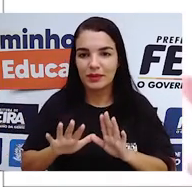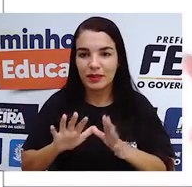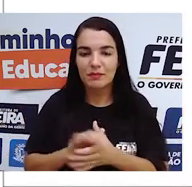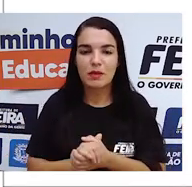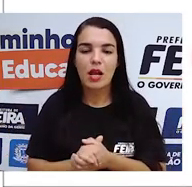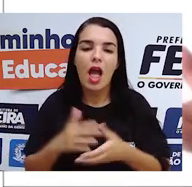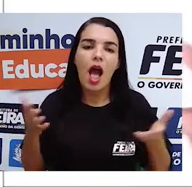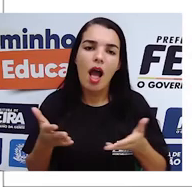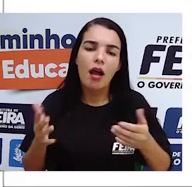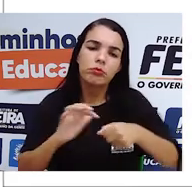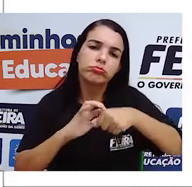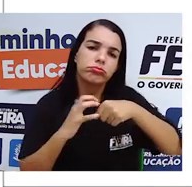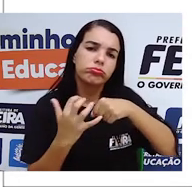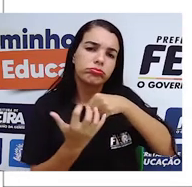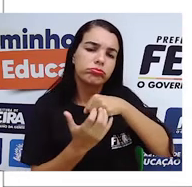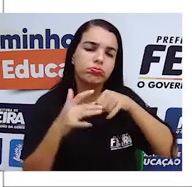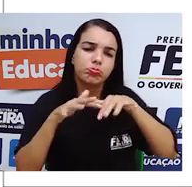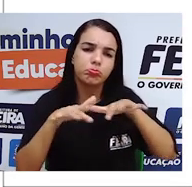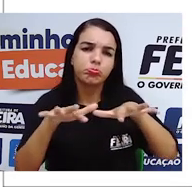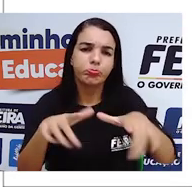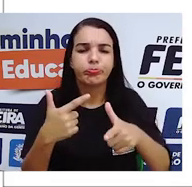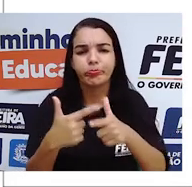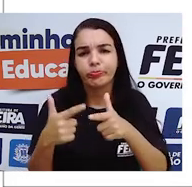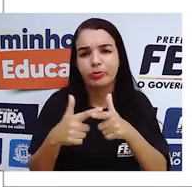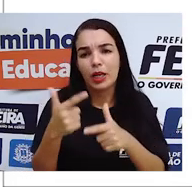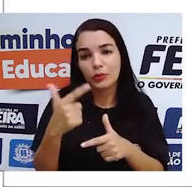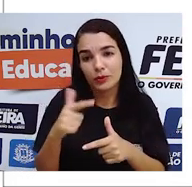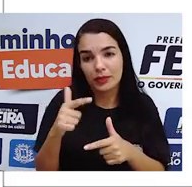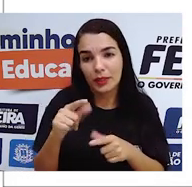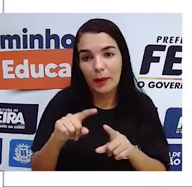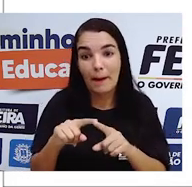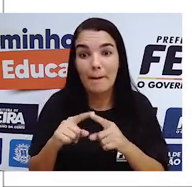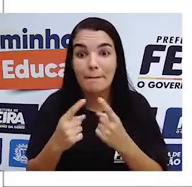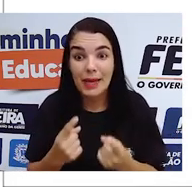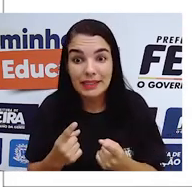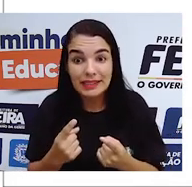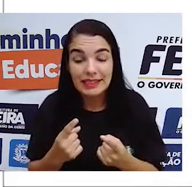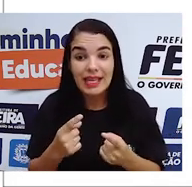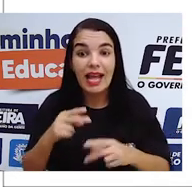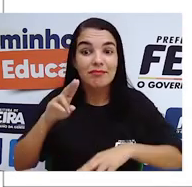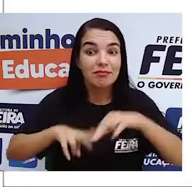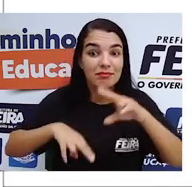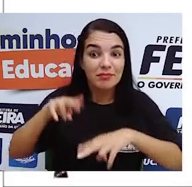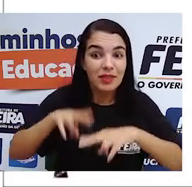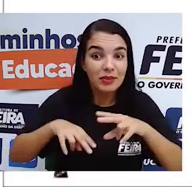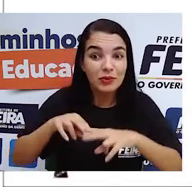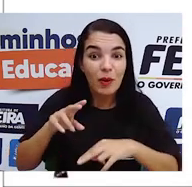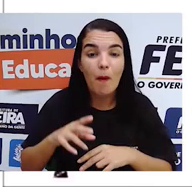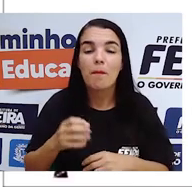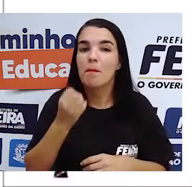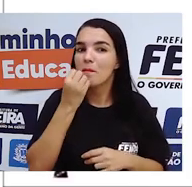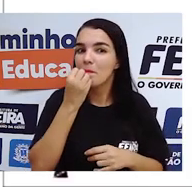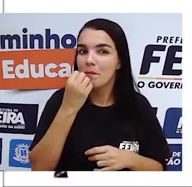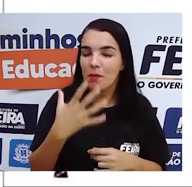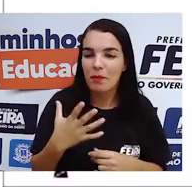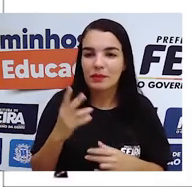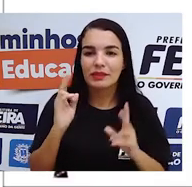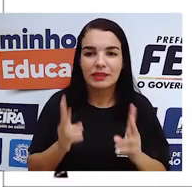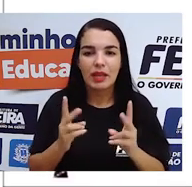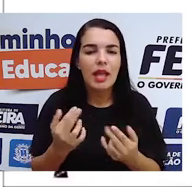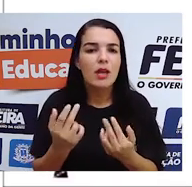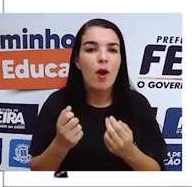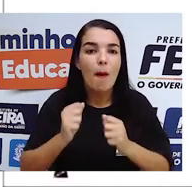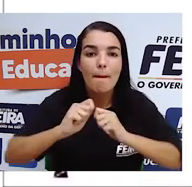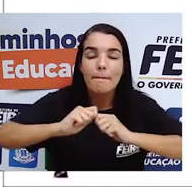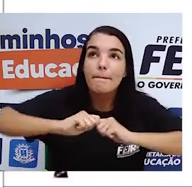pandemia, mas as fogueiras continuarão fazendo parte dessa tradição, assim como os fogos de artifício que